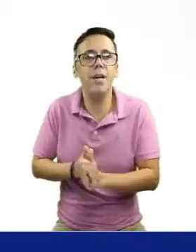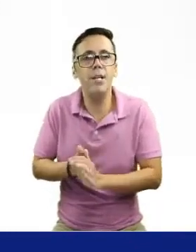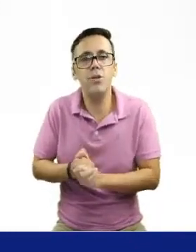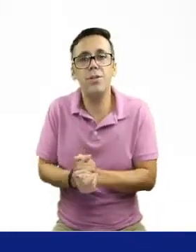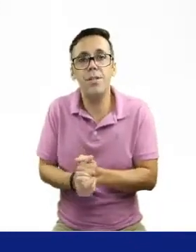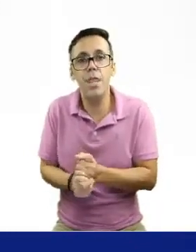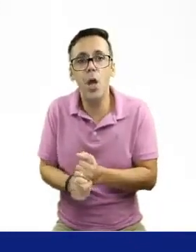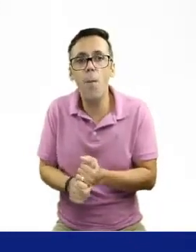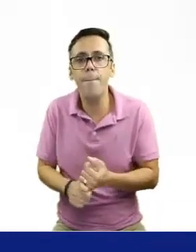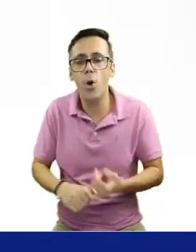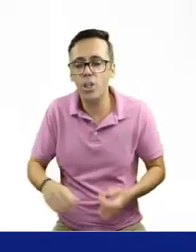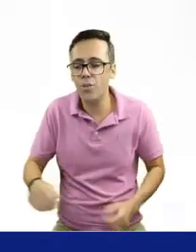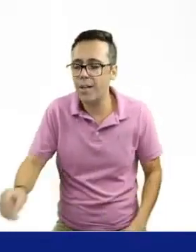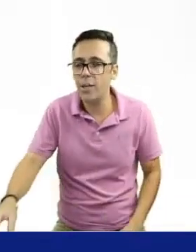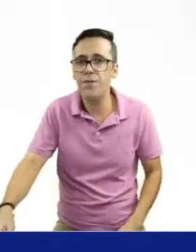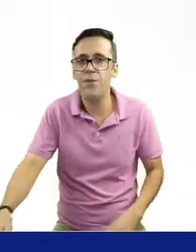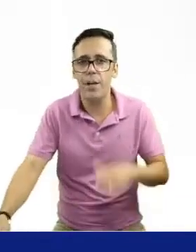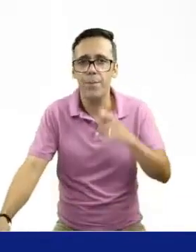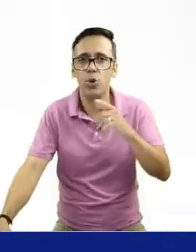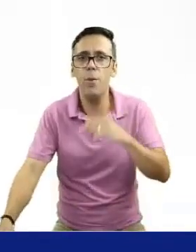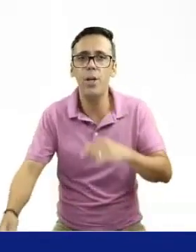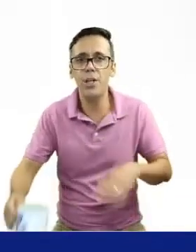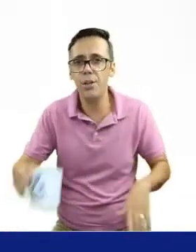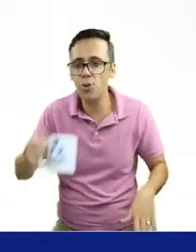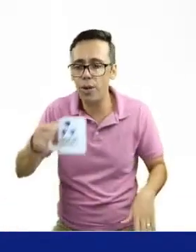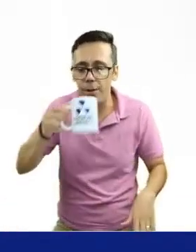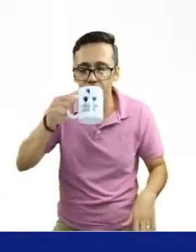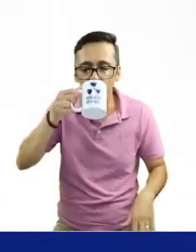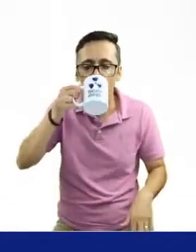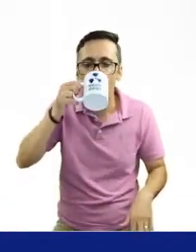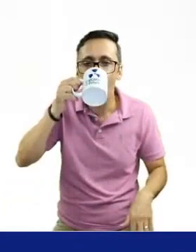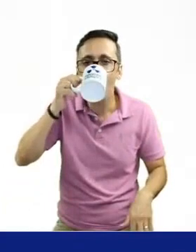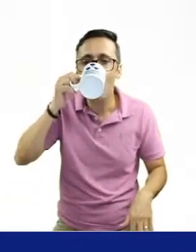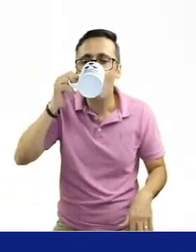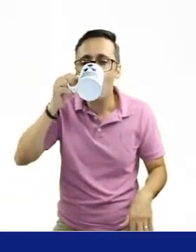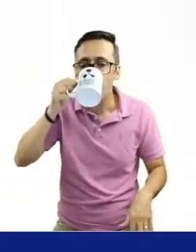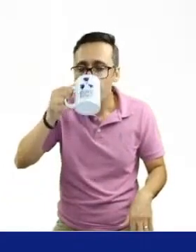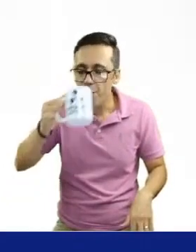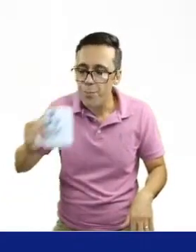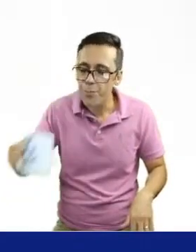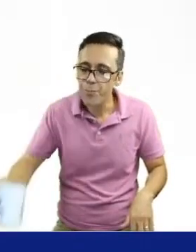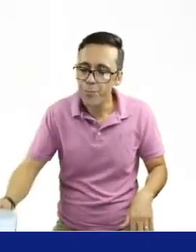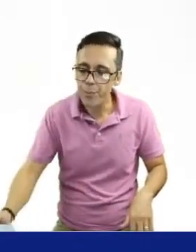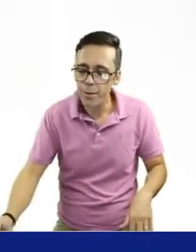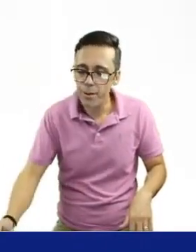muito relevante você não pode ficar de fora tomar nota disso aí